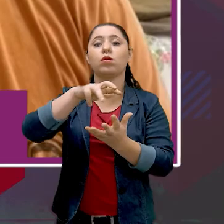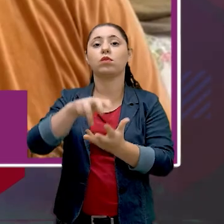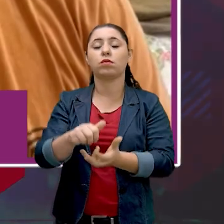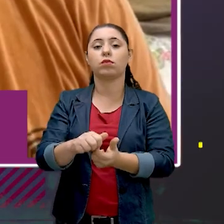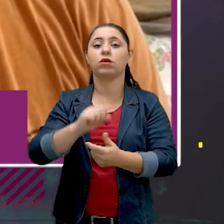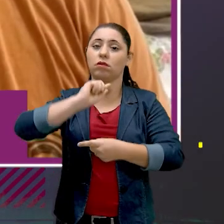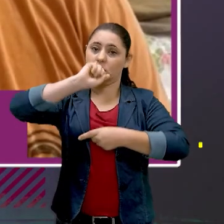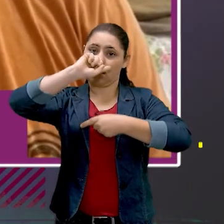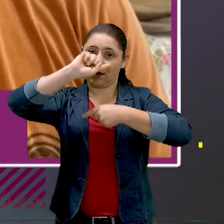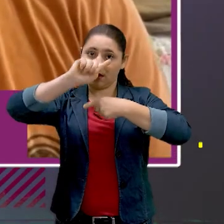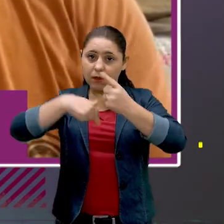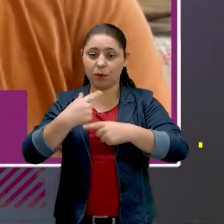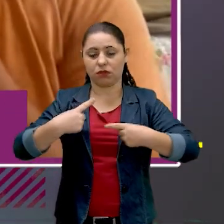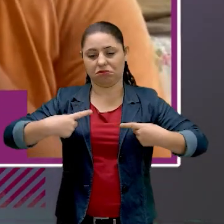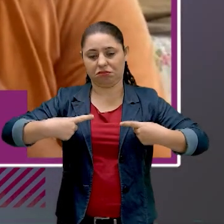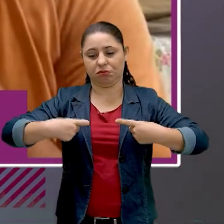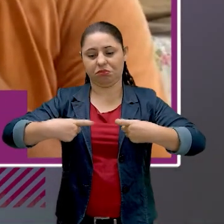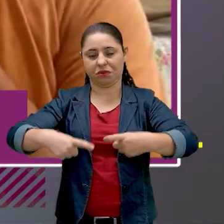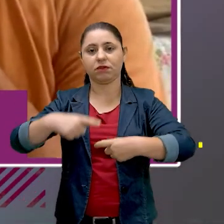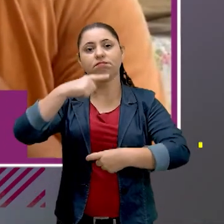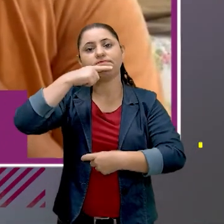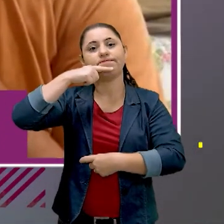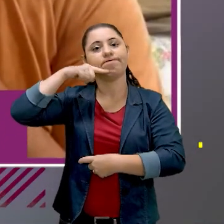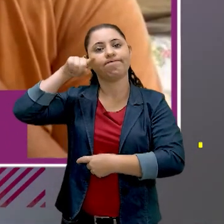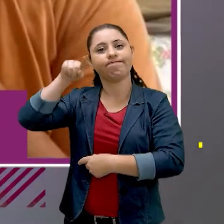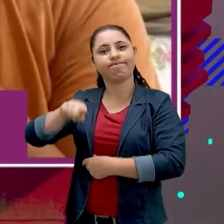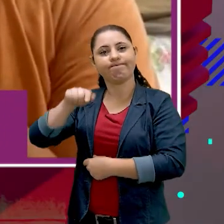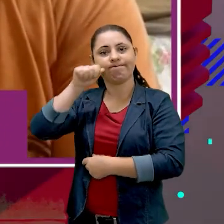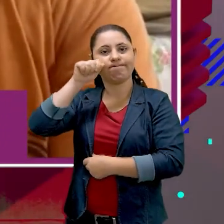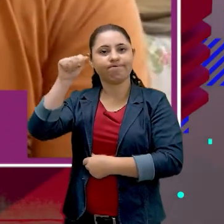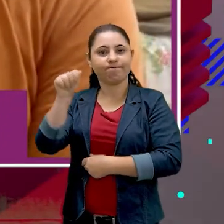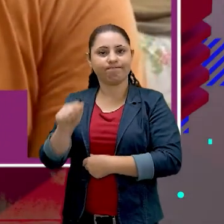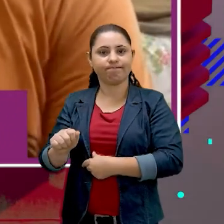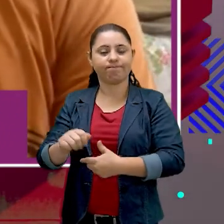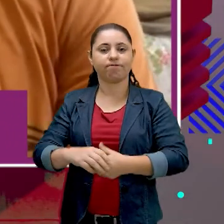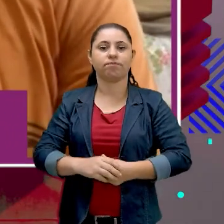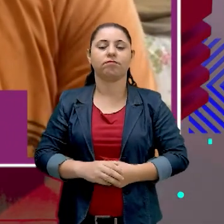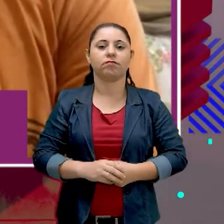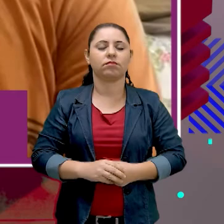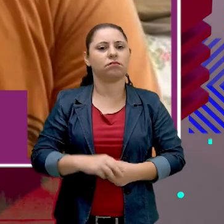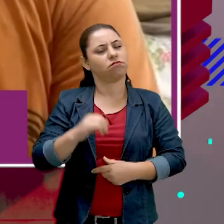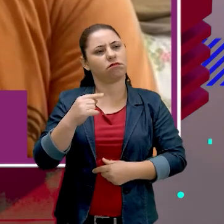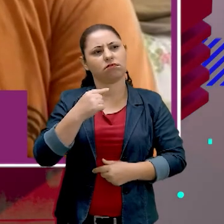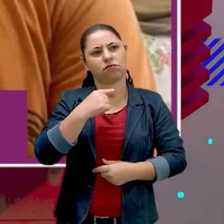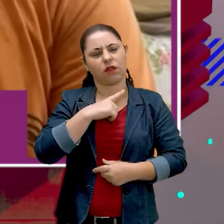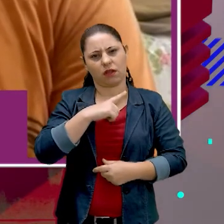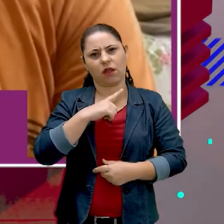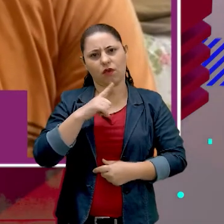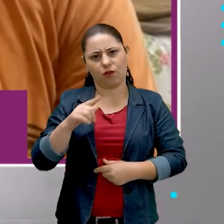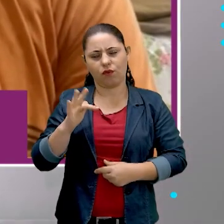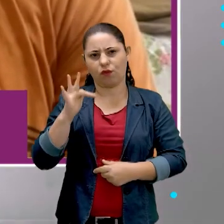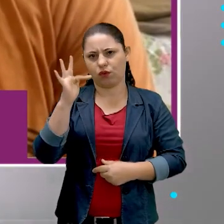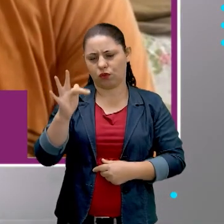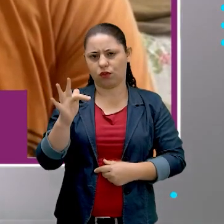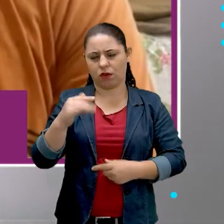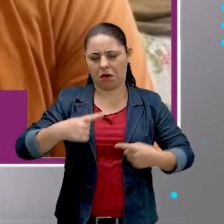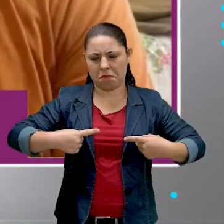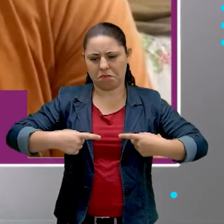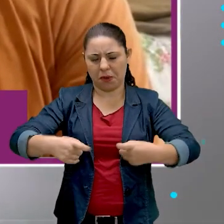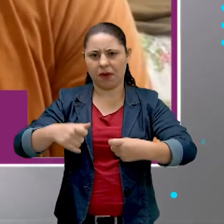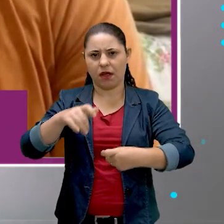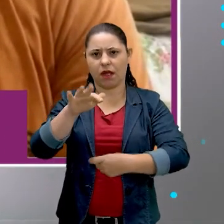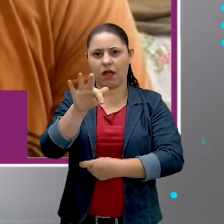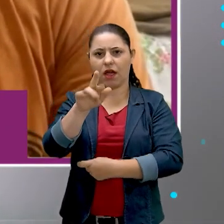mundo, né, pós essa guerra Rússia contra a Ucrânia? Será que viveremos uma nova Guerra Fria